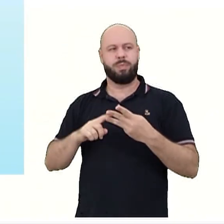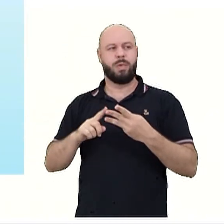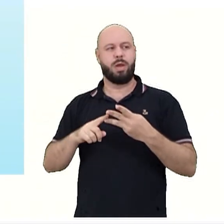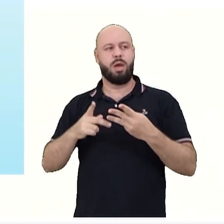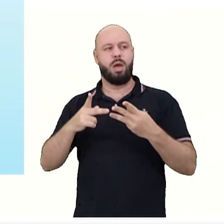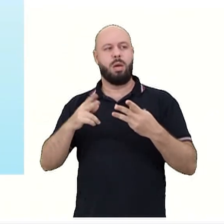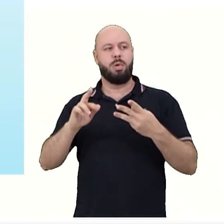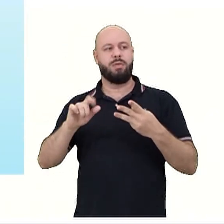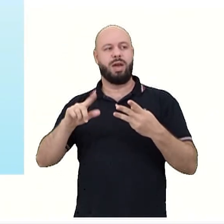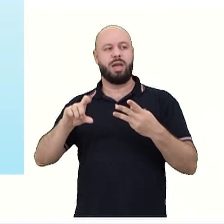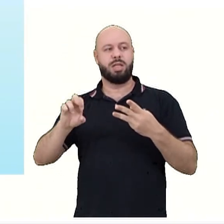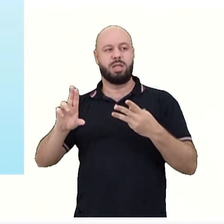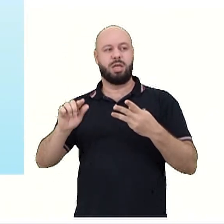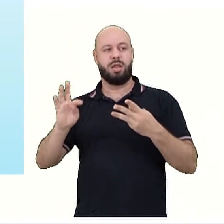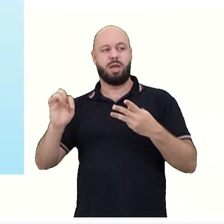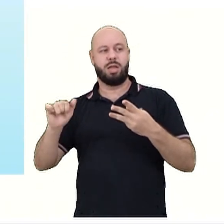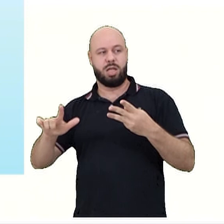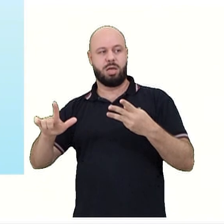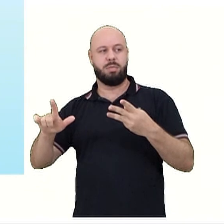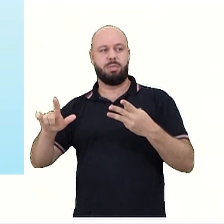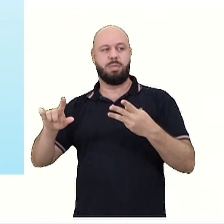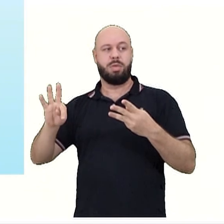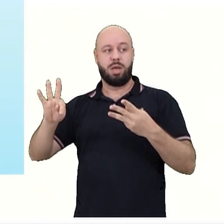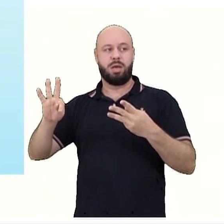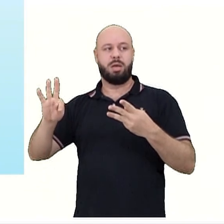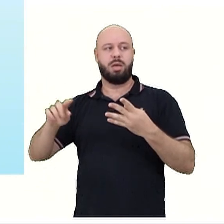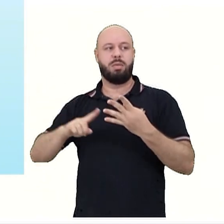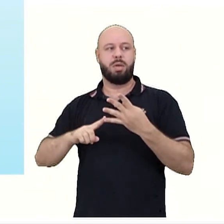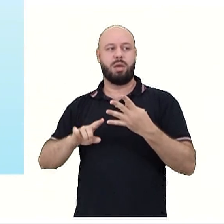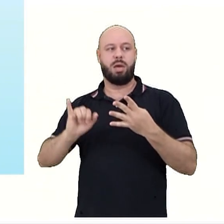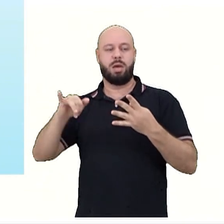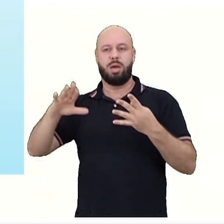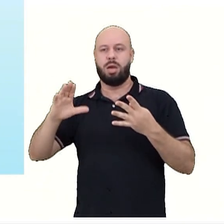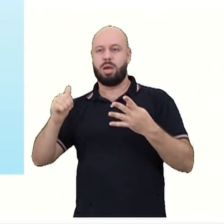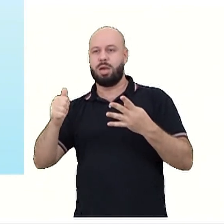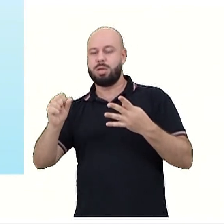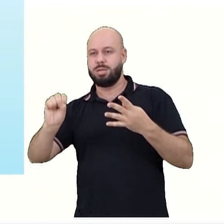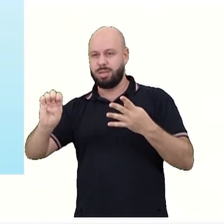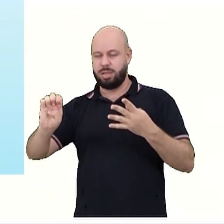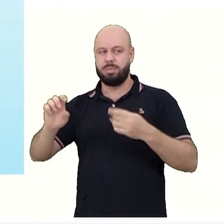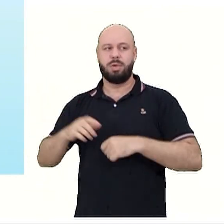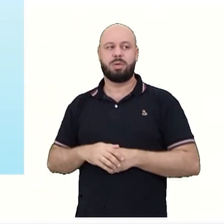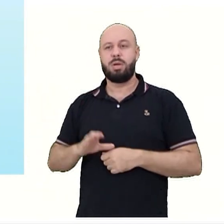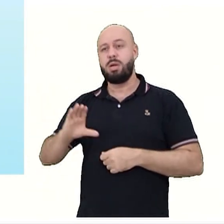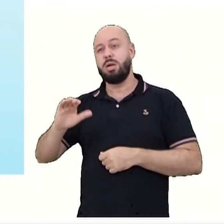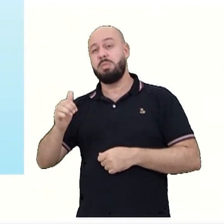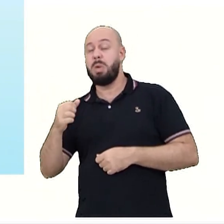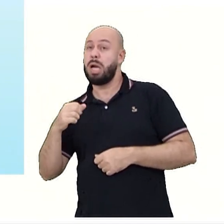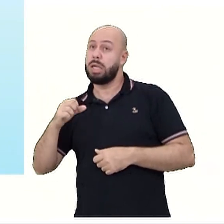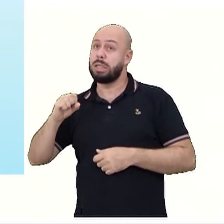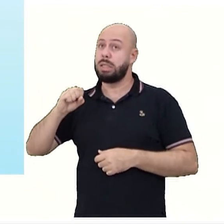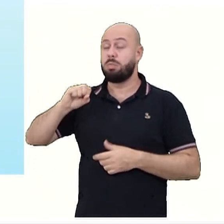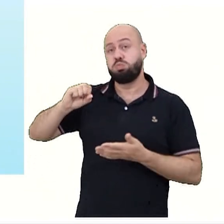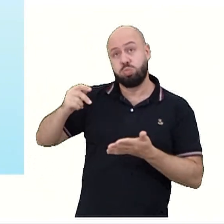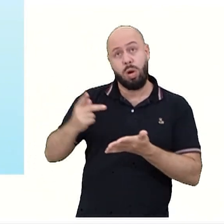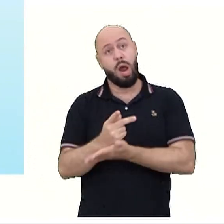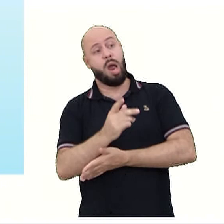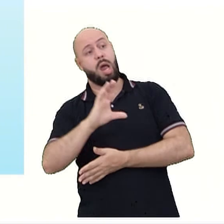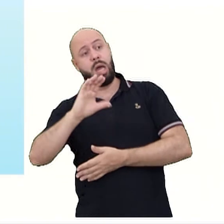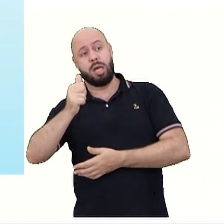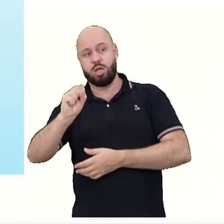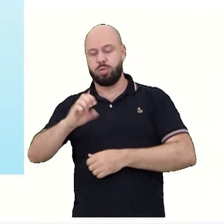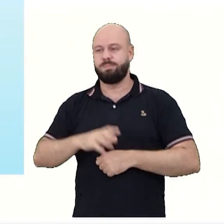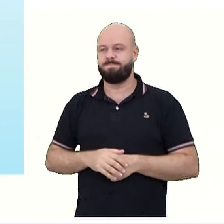that, se também, in case, que é o caso. Caso aconteça, né? Caso